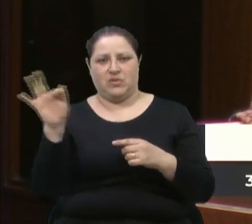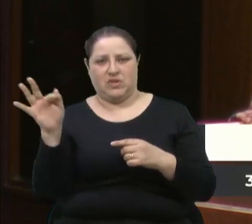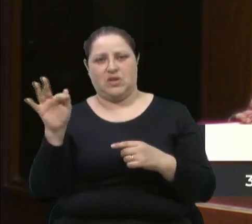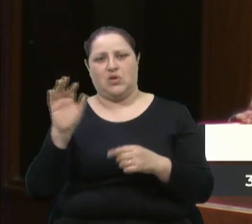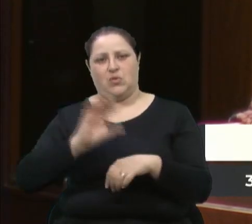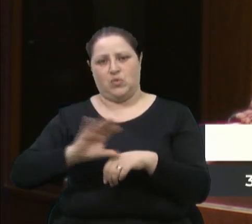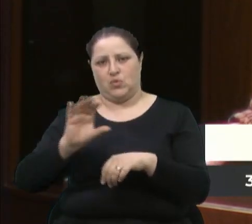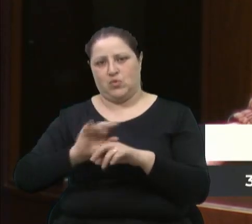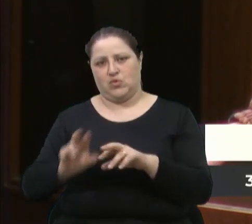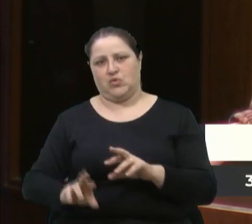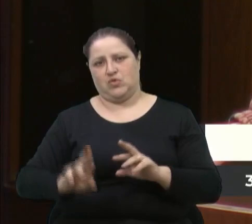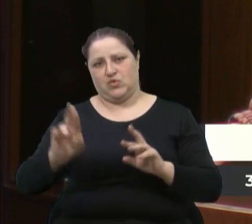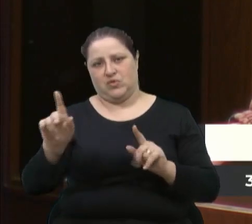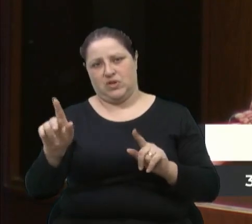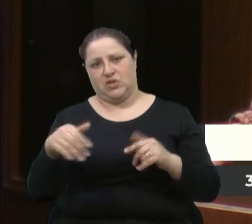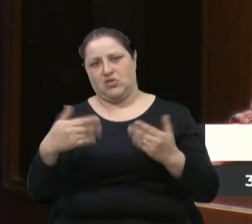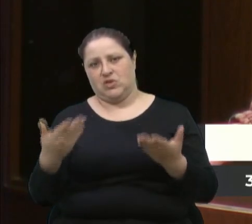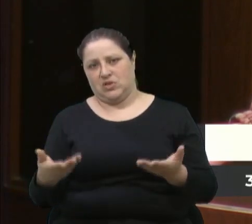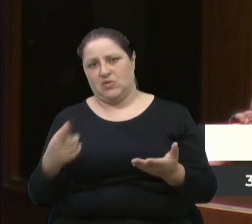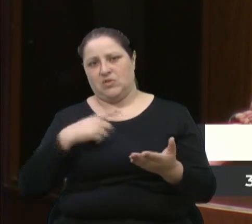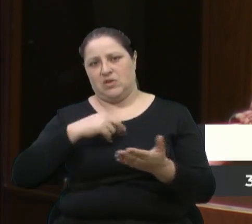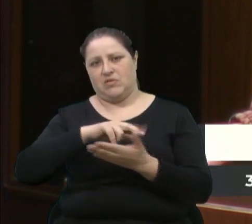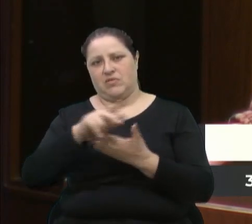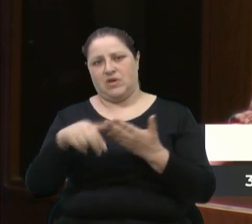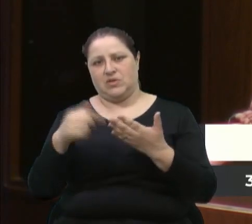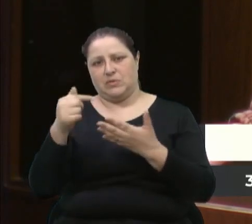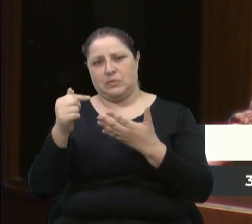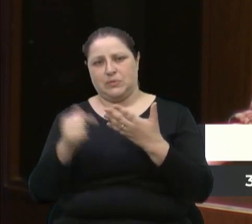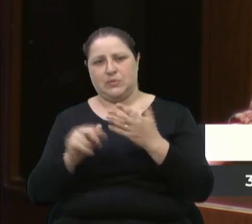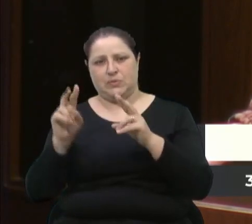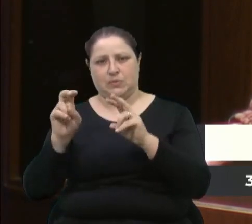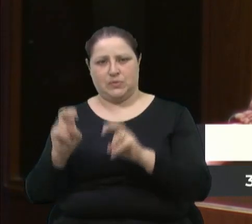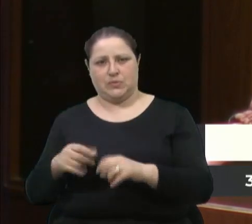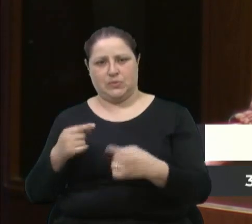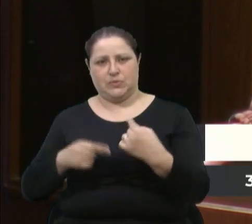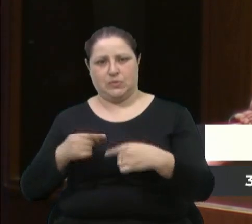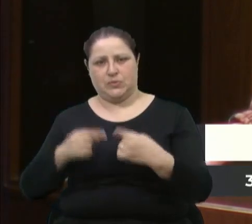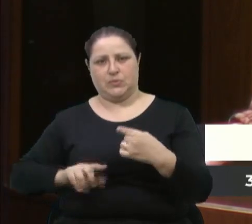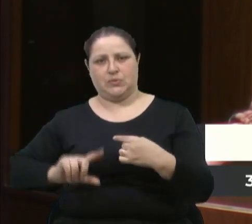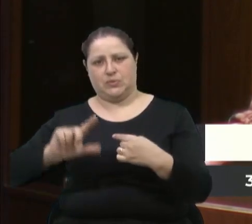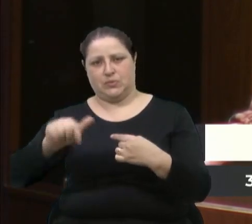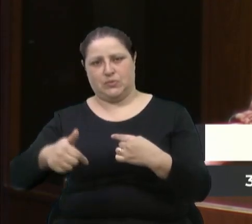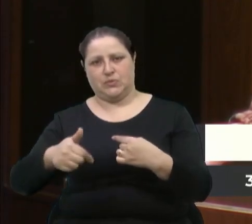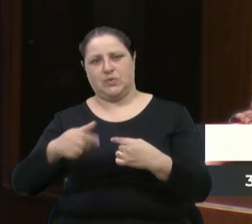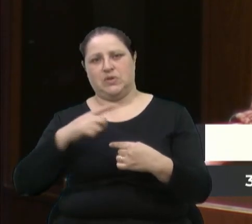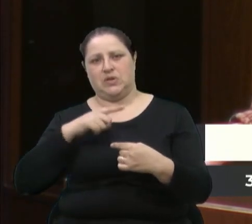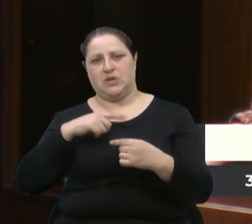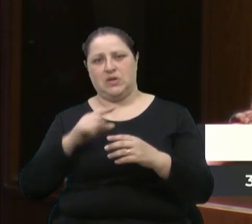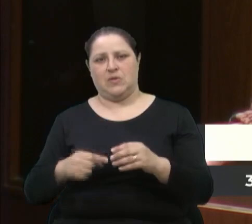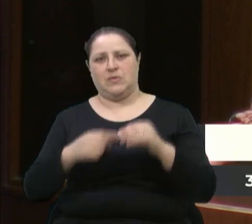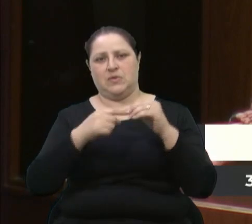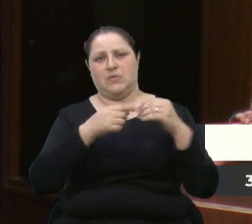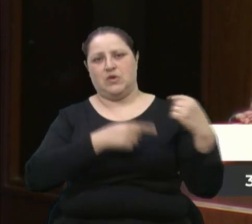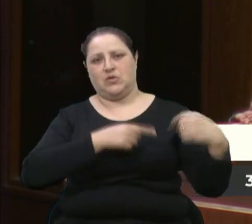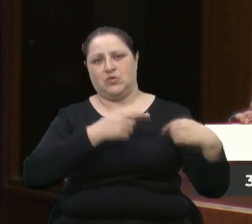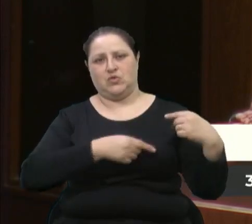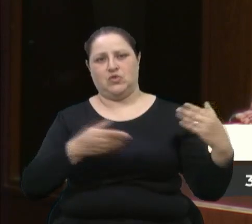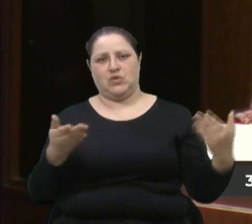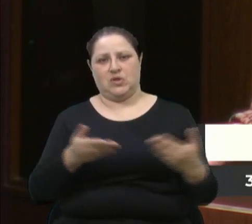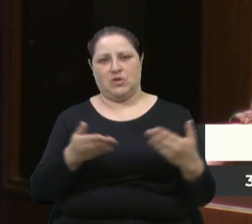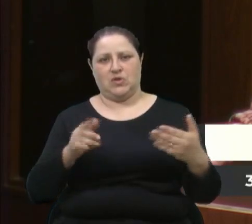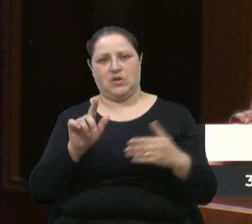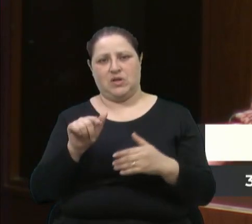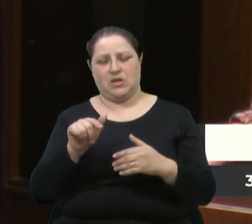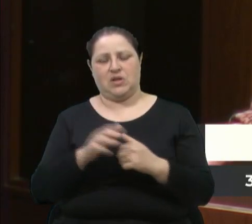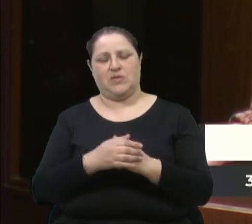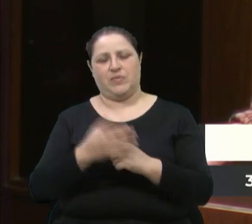serão diferentes. Então, tem várias questões que serão discutidas depois. O principal a ser discutido agora é